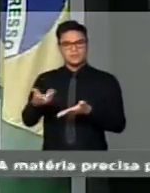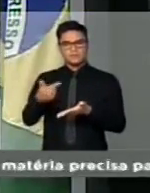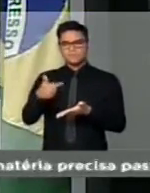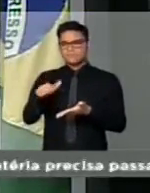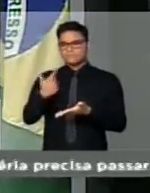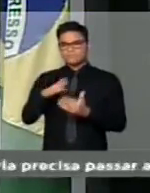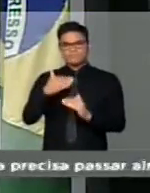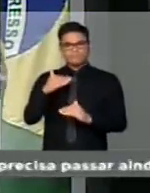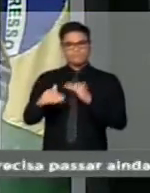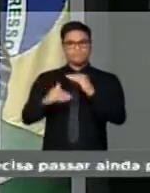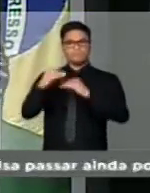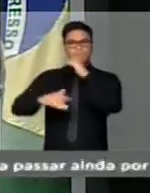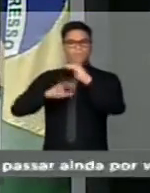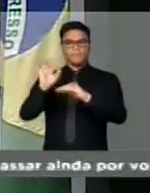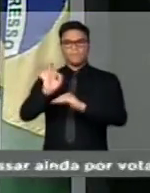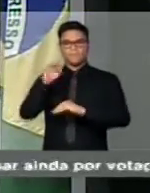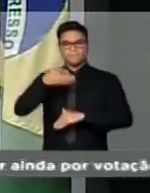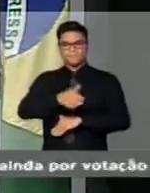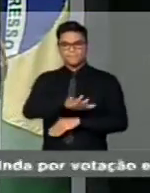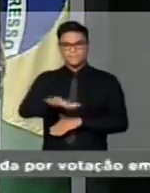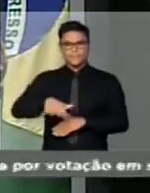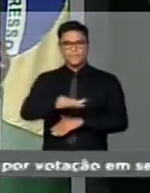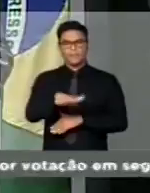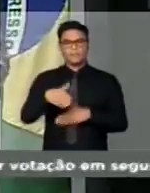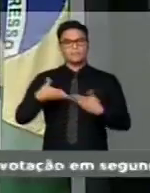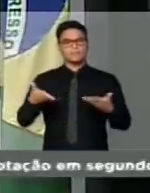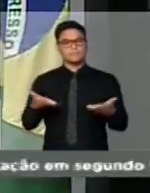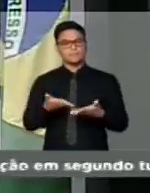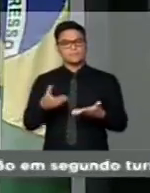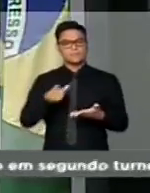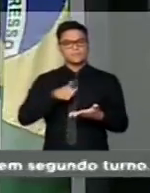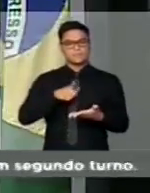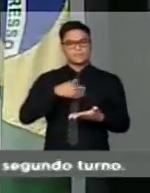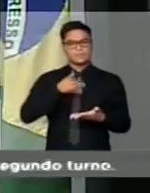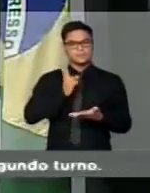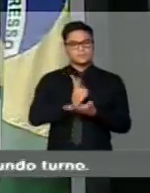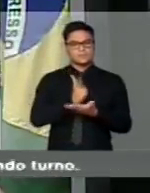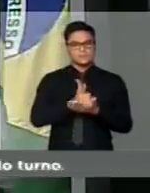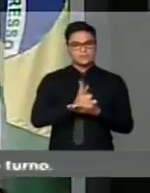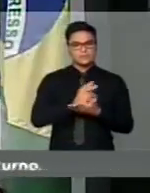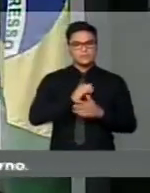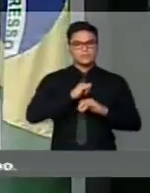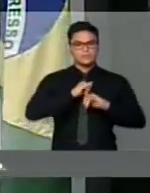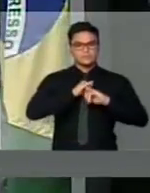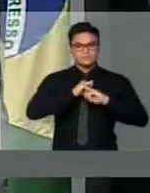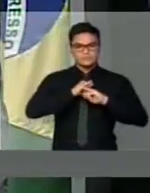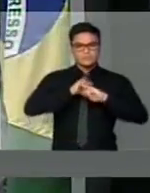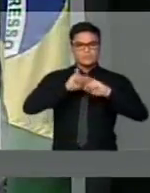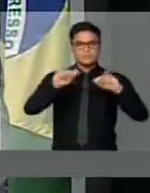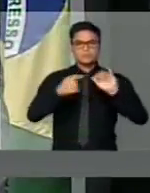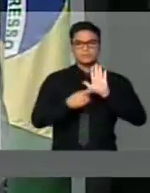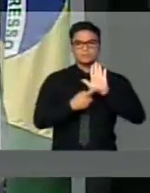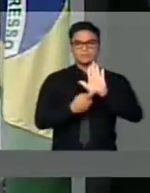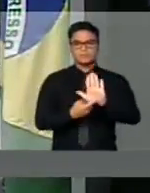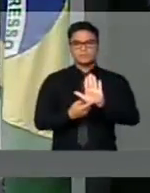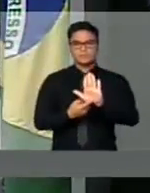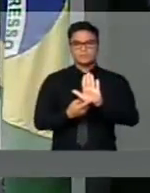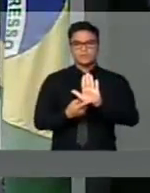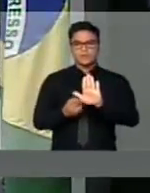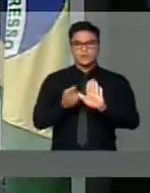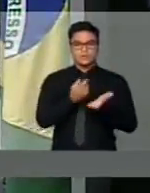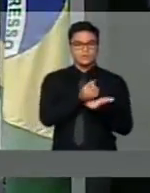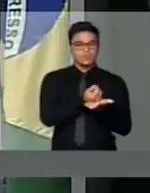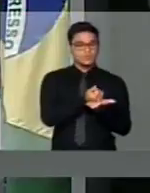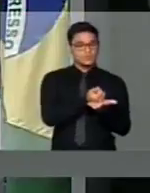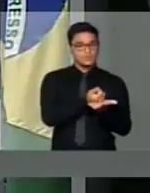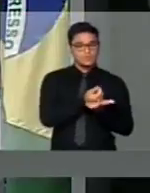avança absolutamente nada nesse sentido. E agora ainda há coragem dos gestores do meu estado de ocuparem a verba